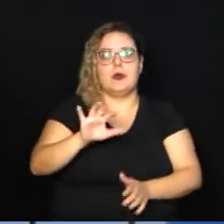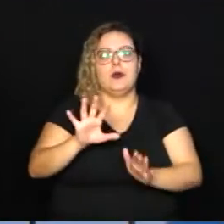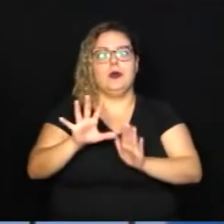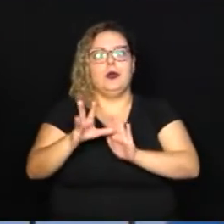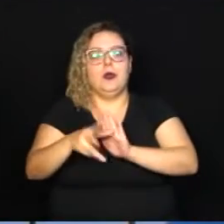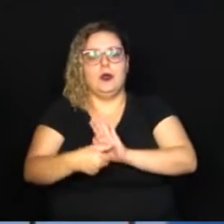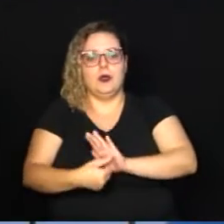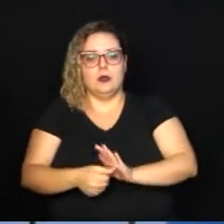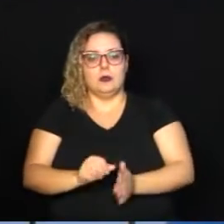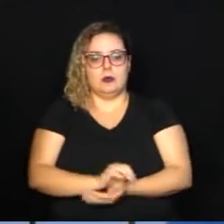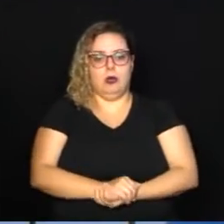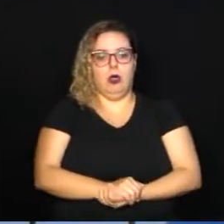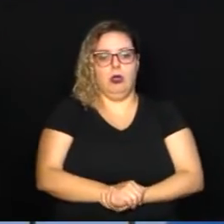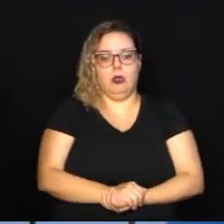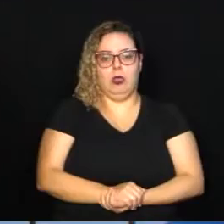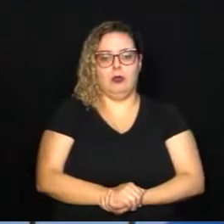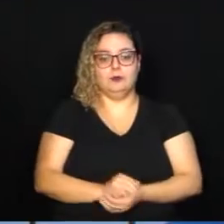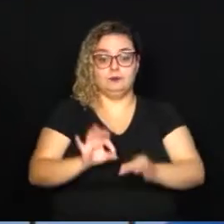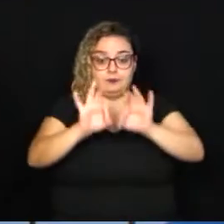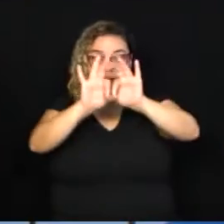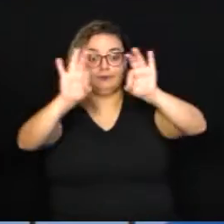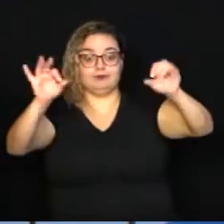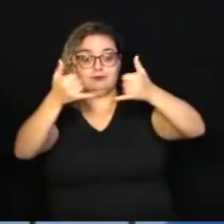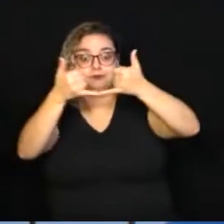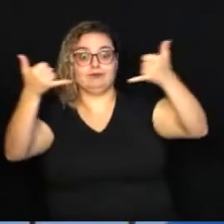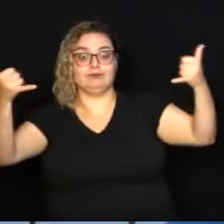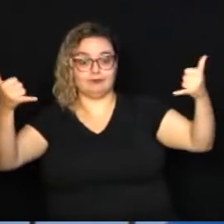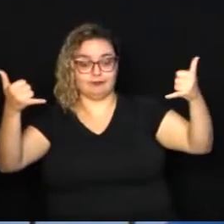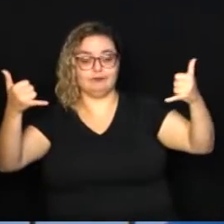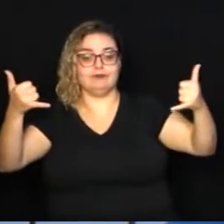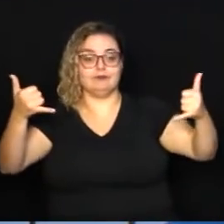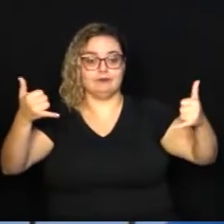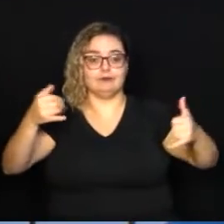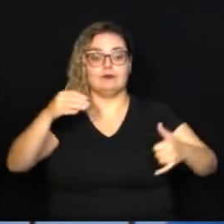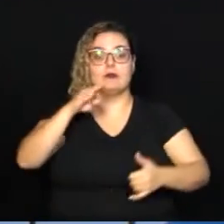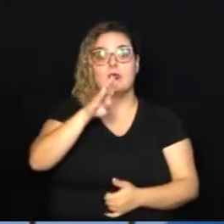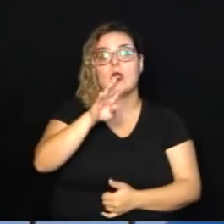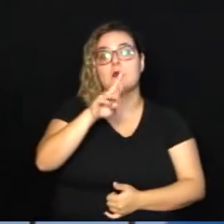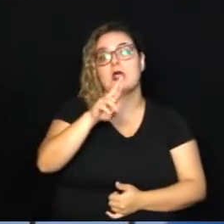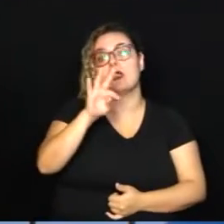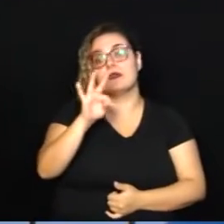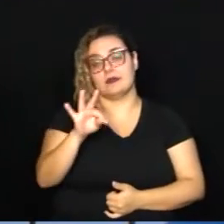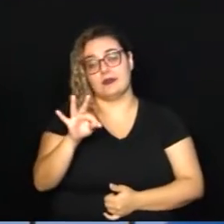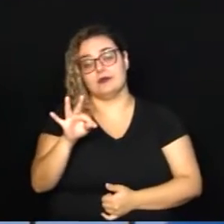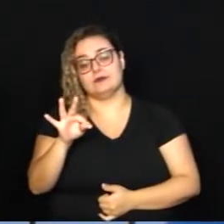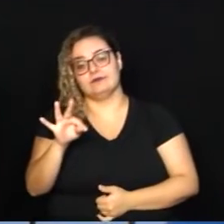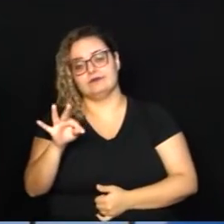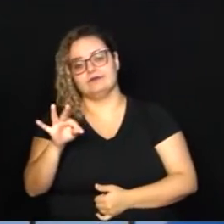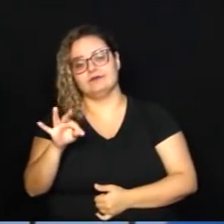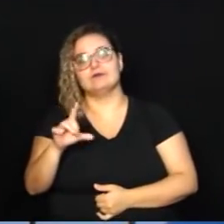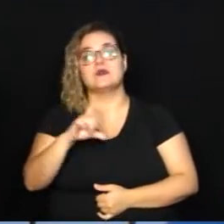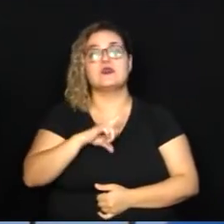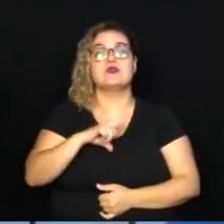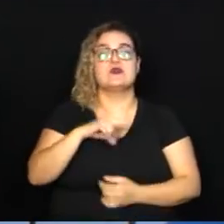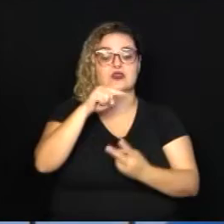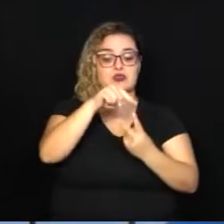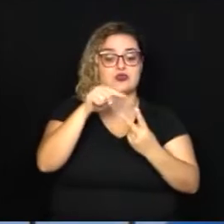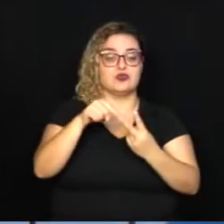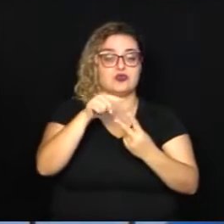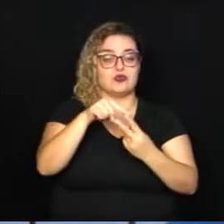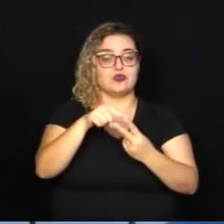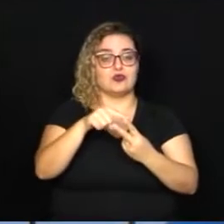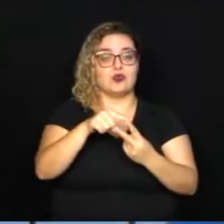olha só, os cabos de energia das estações do BRT. E dessa vez nós tivemos 2